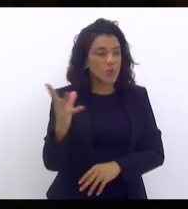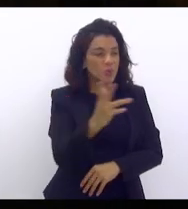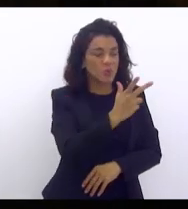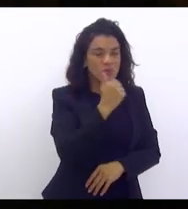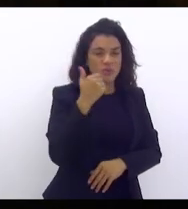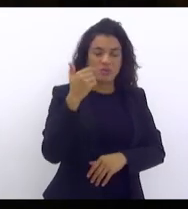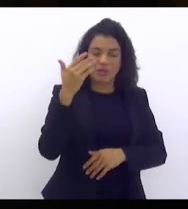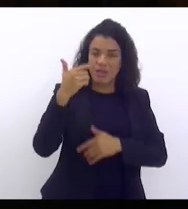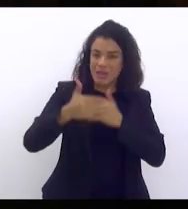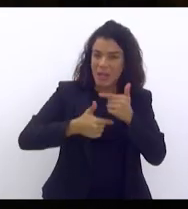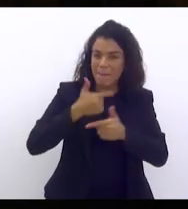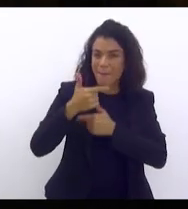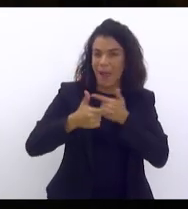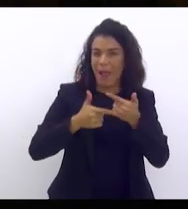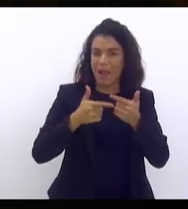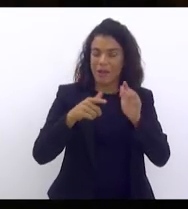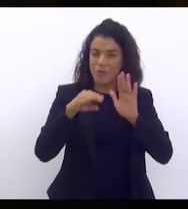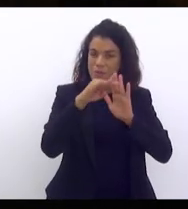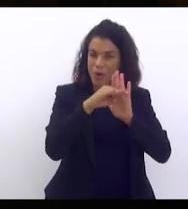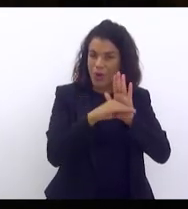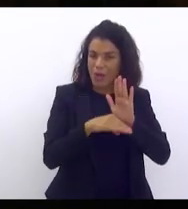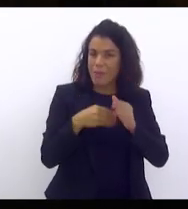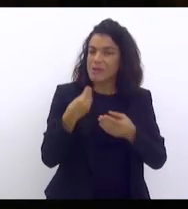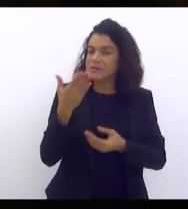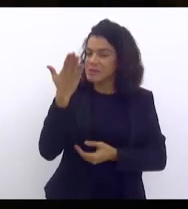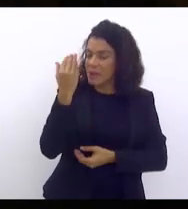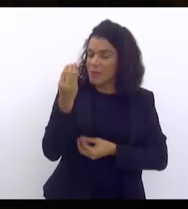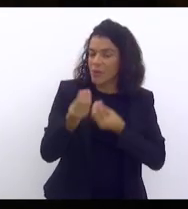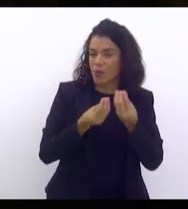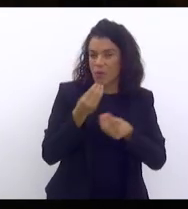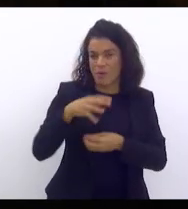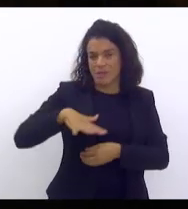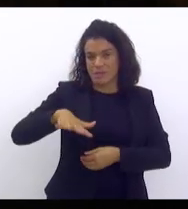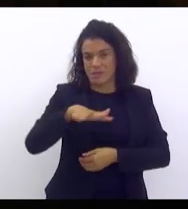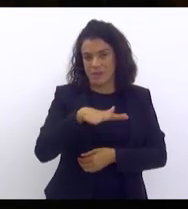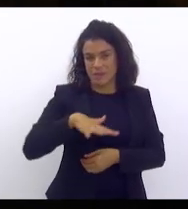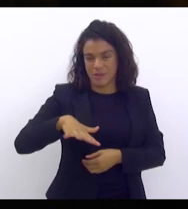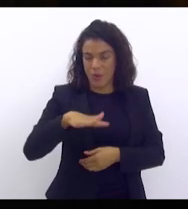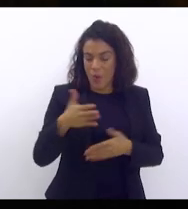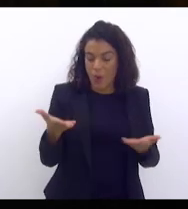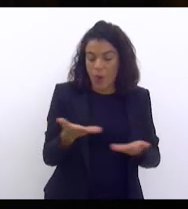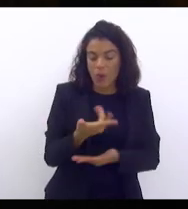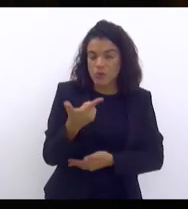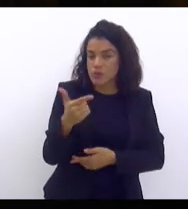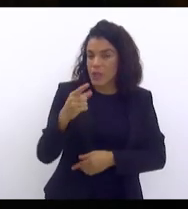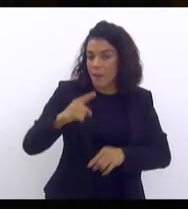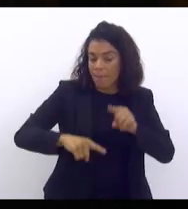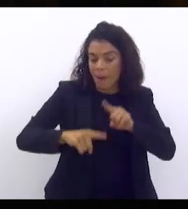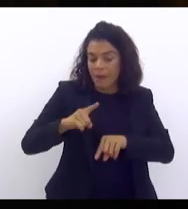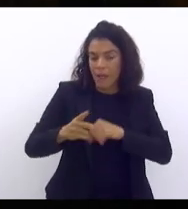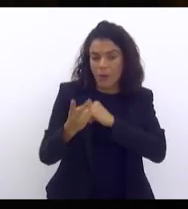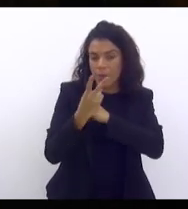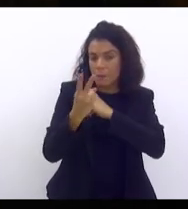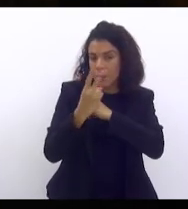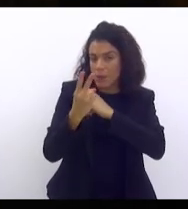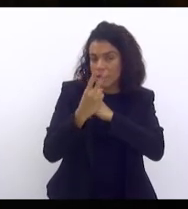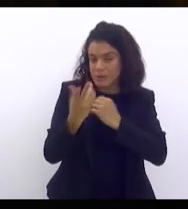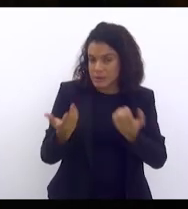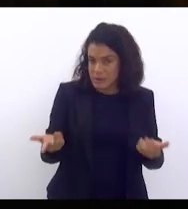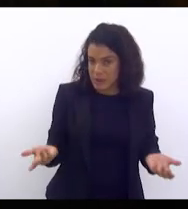sabe a situação que a gente trabalha. Nós não temos hoje equipamento de proteção